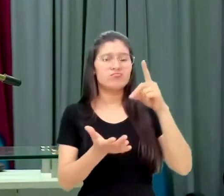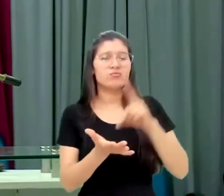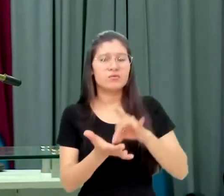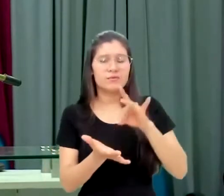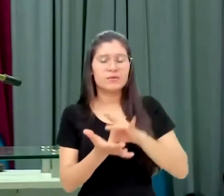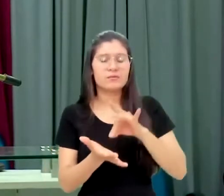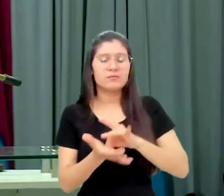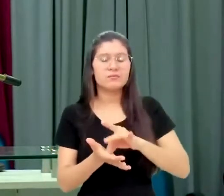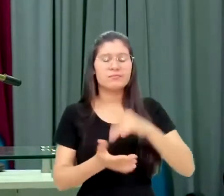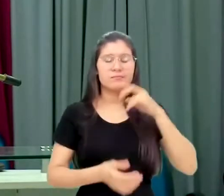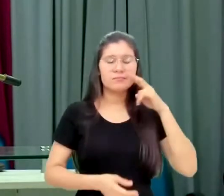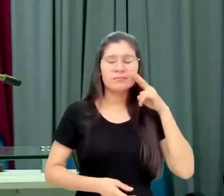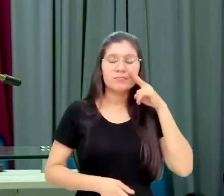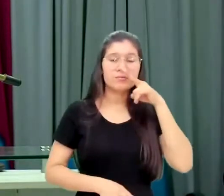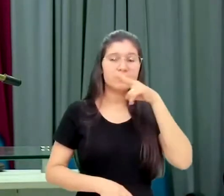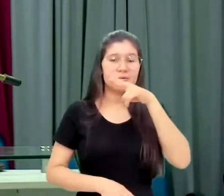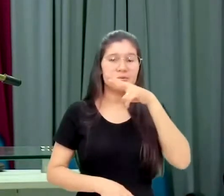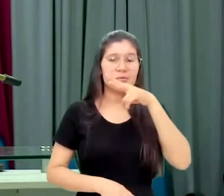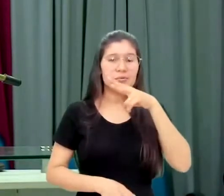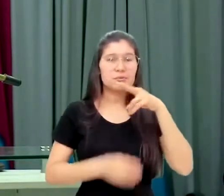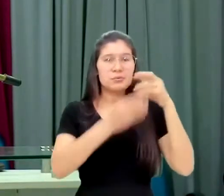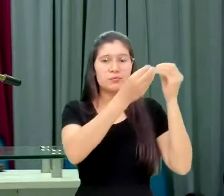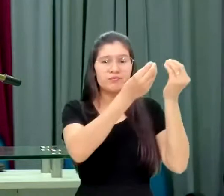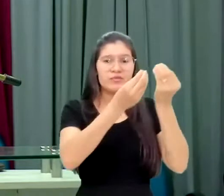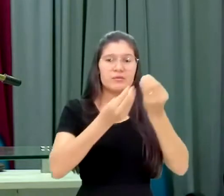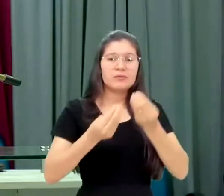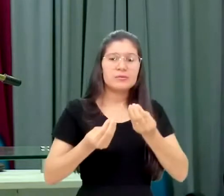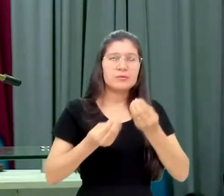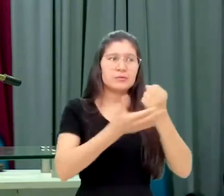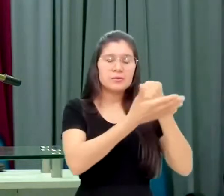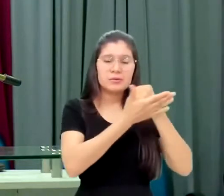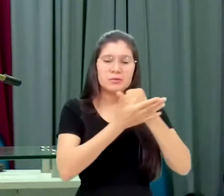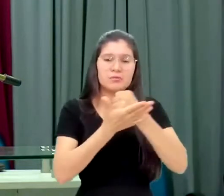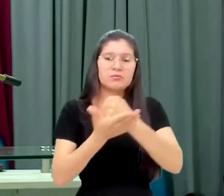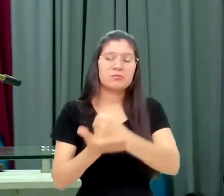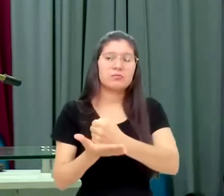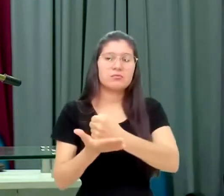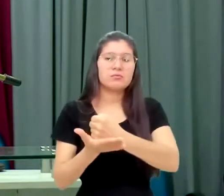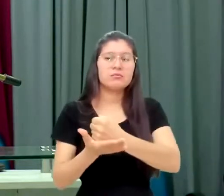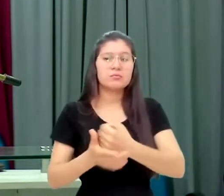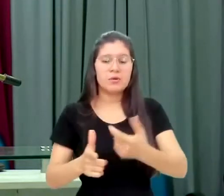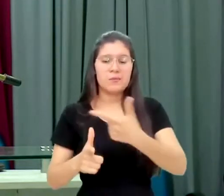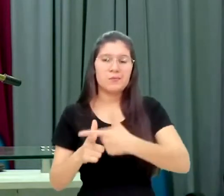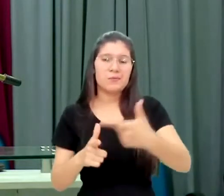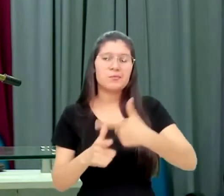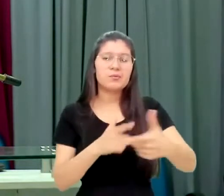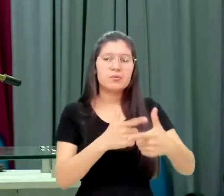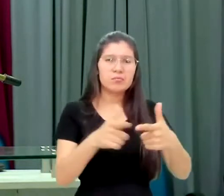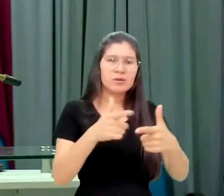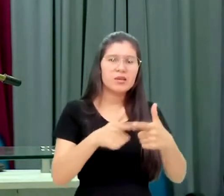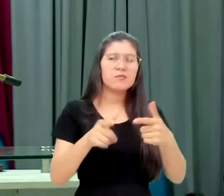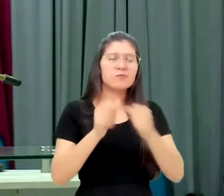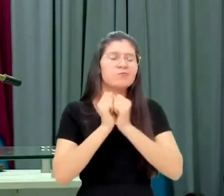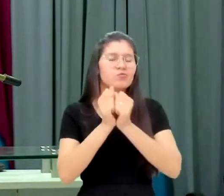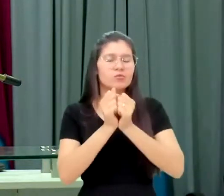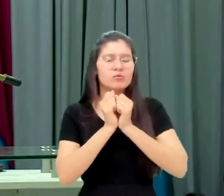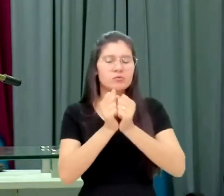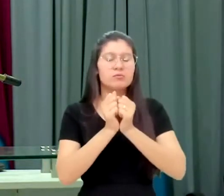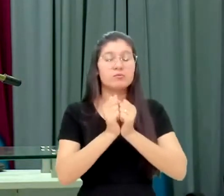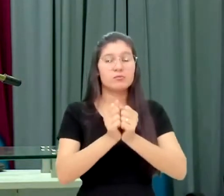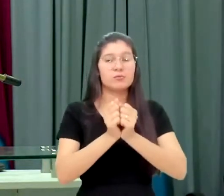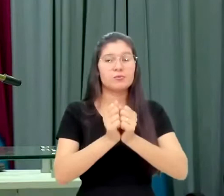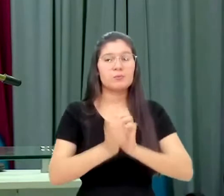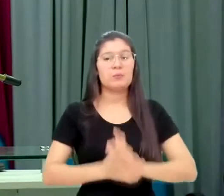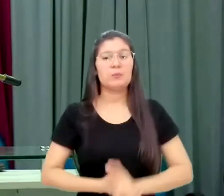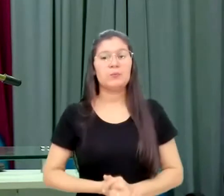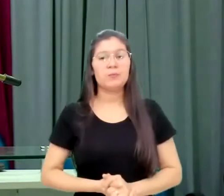aleluia, desse Deus que dá assistência, que na hora da dificuldade Ele está presente, e tem buscado refúgio em